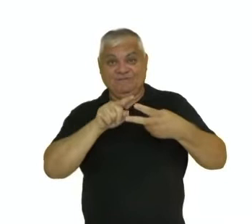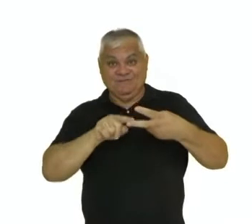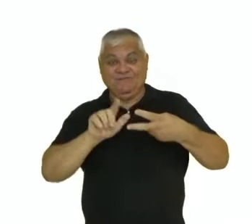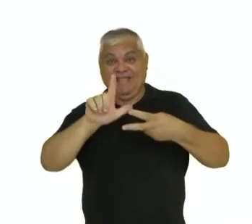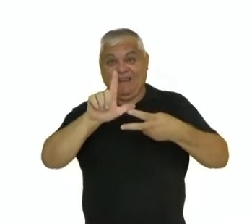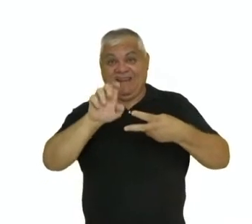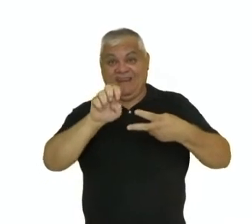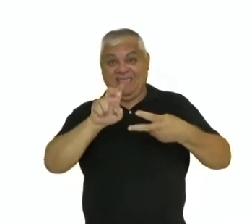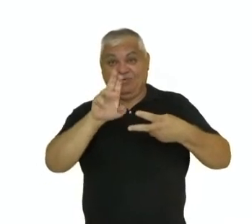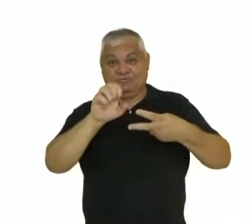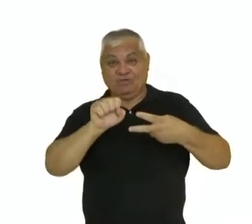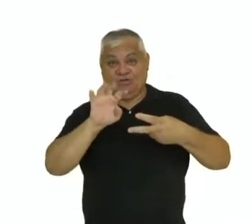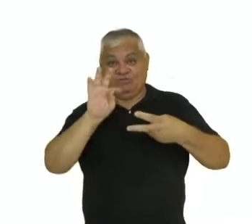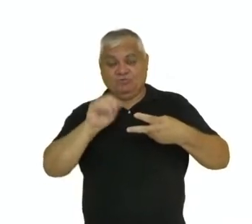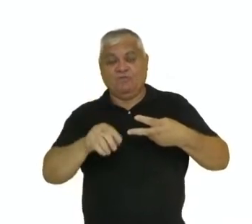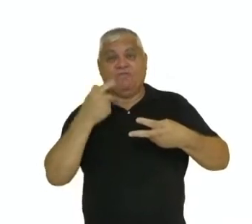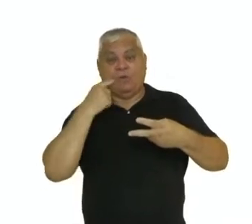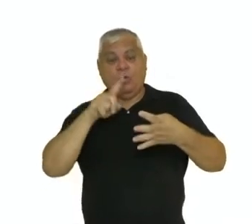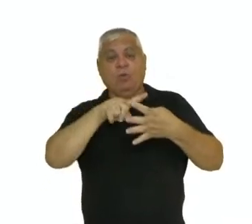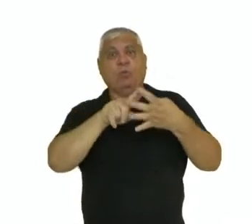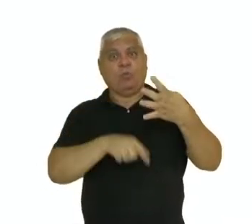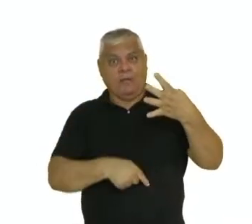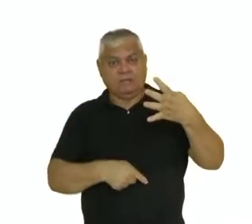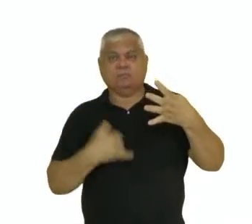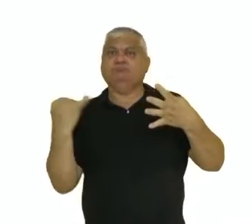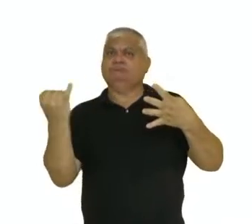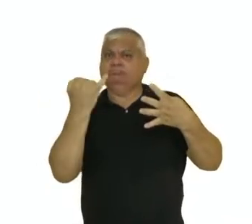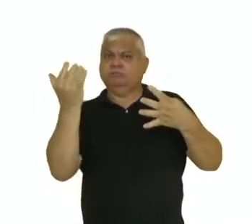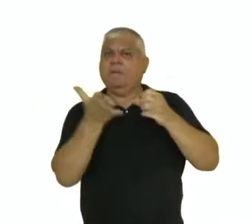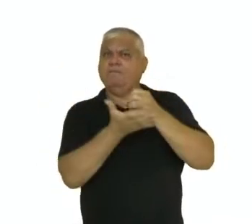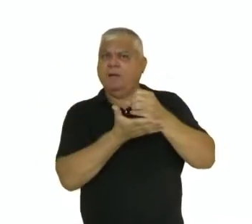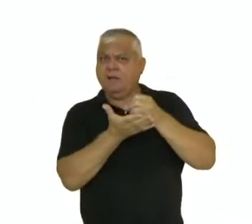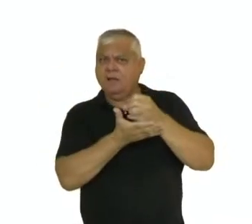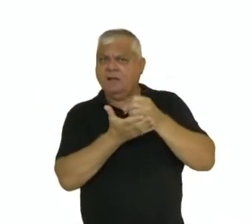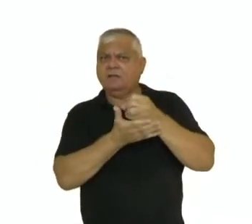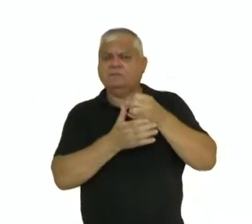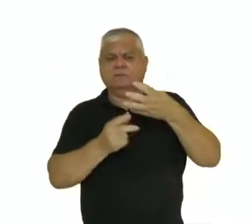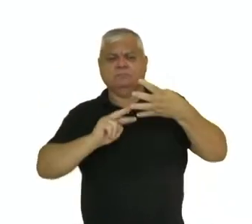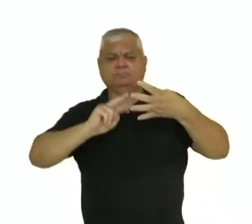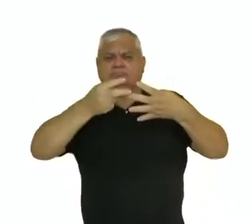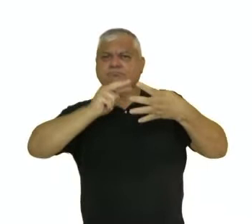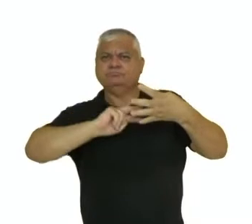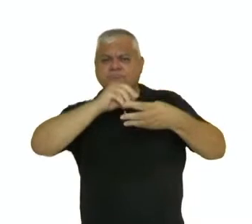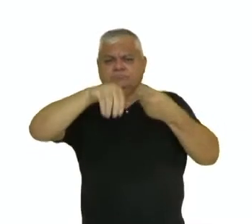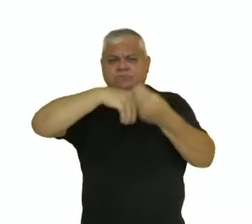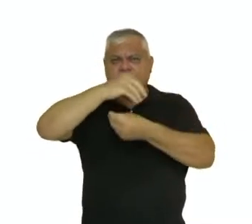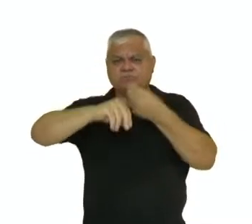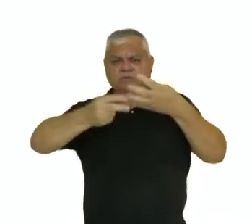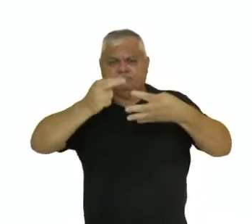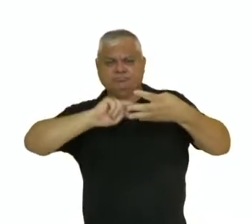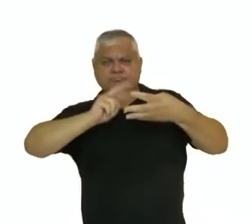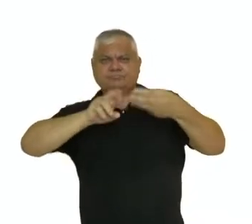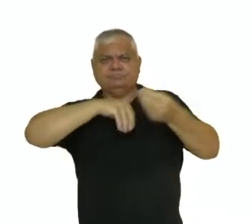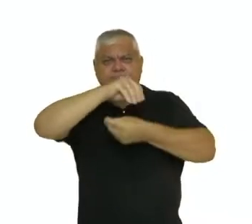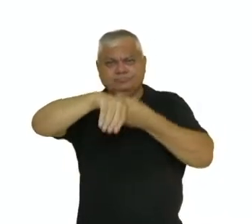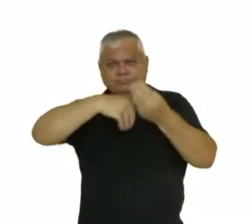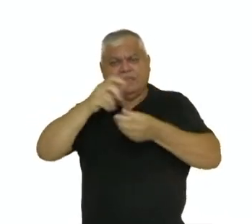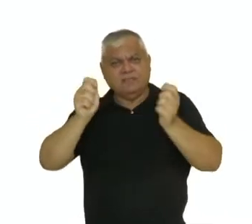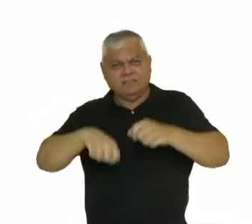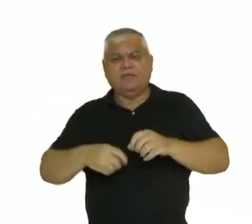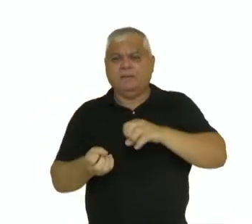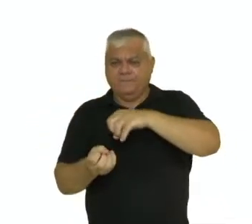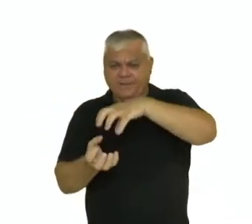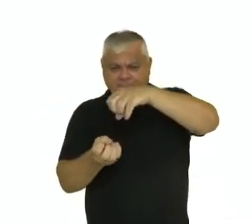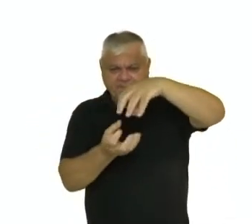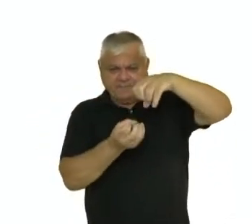apenas 4 elementos básicos que poderiam ser transformados um em outro, dependendo das qualidades que possuíam. Já